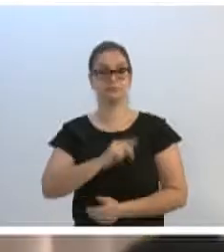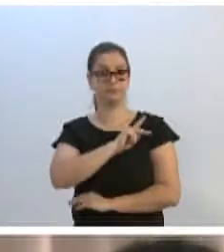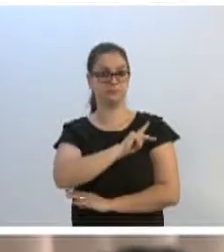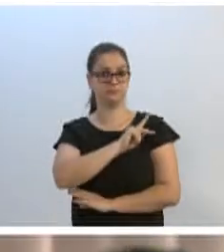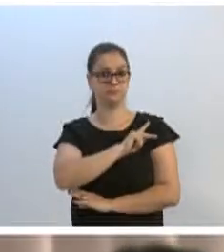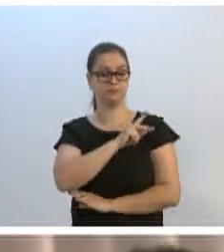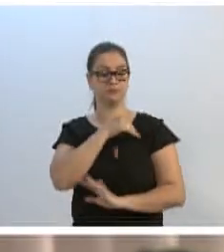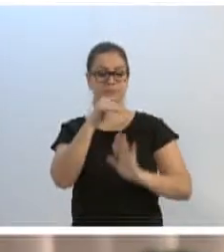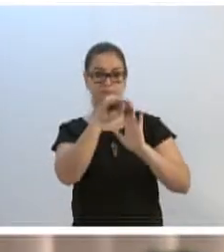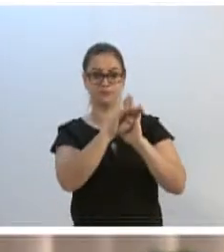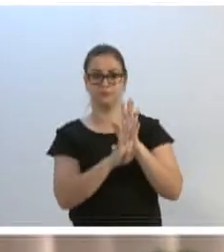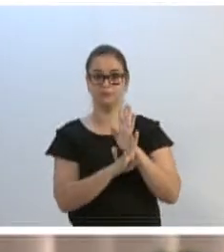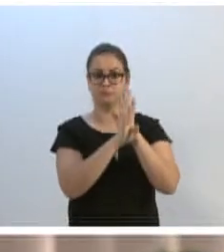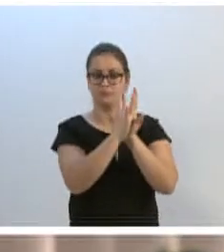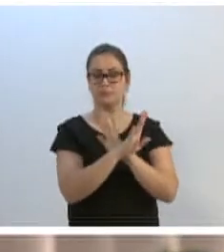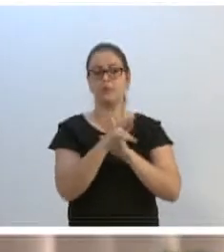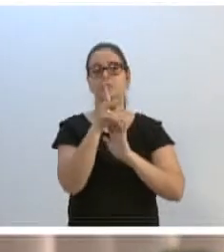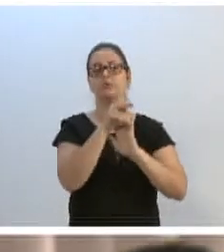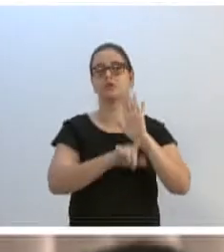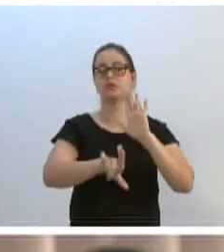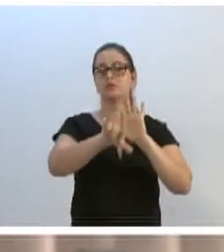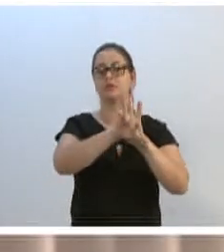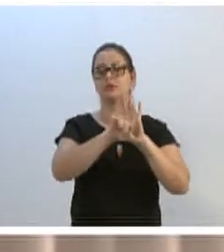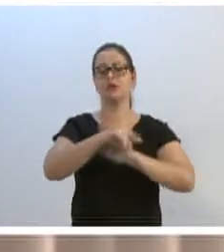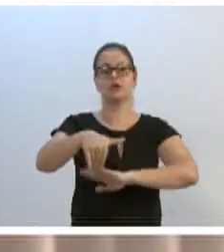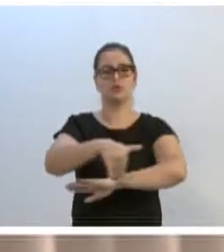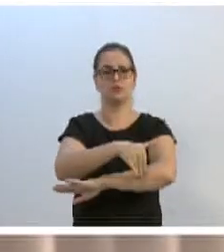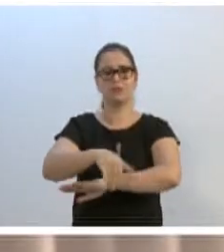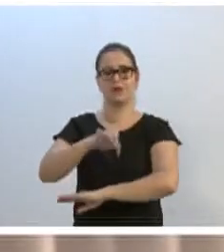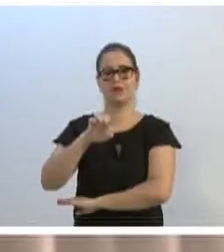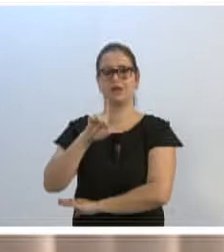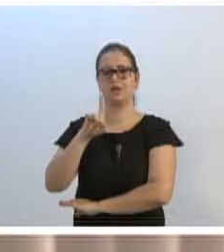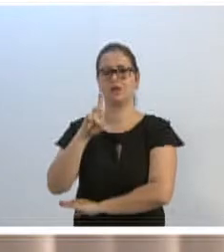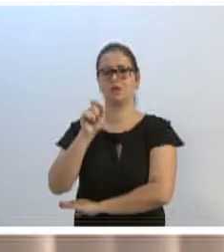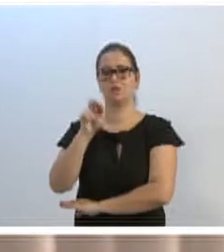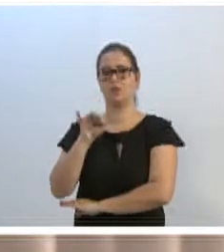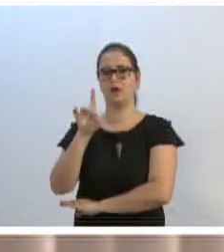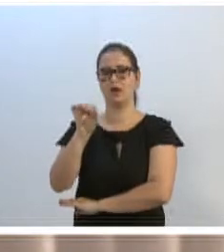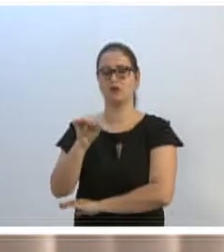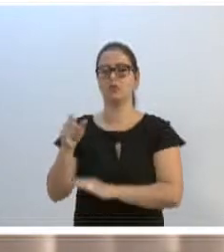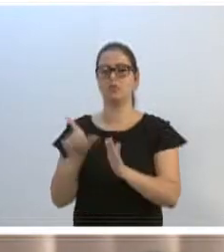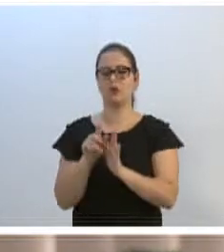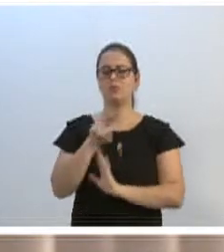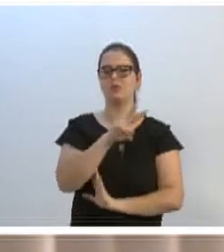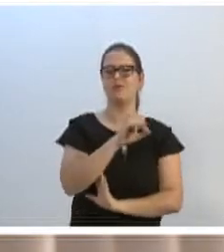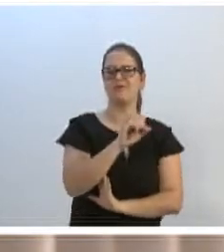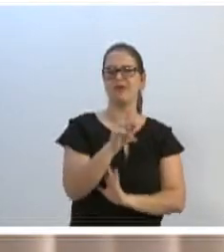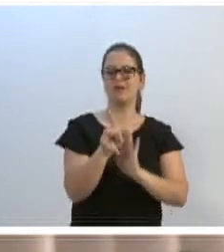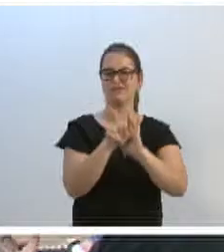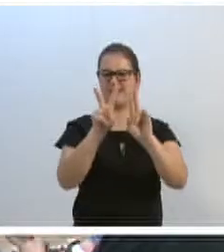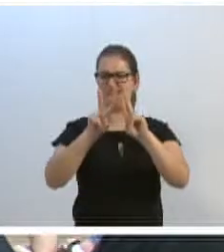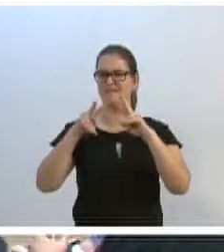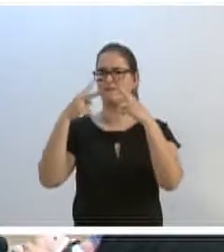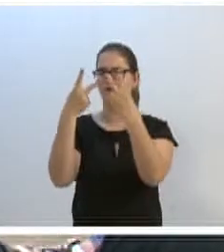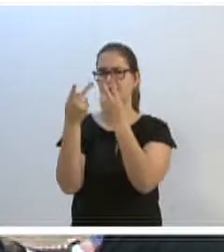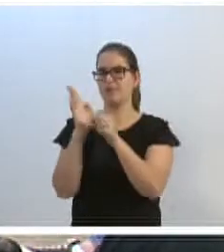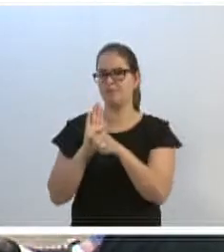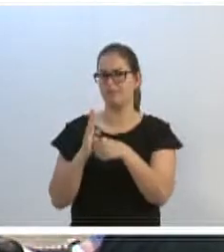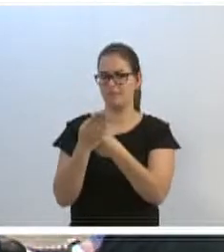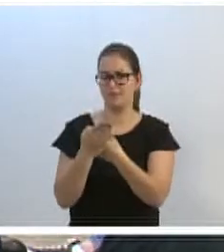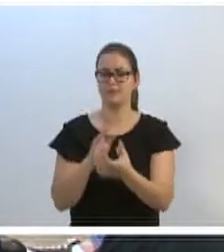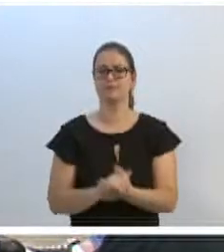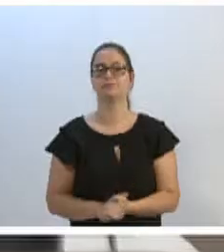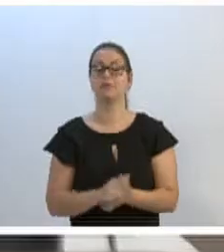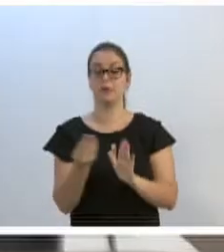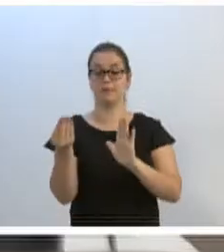Presidente, pela ordem, eu apresento um projeto de lei que denomina de rua Eduardo Alfredo Maier Alvia, localizado no bairro da Velha.